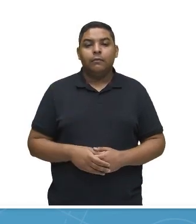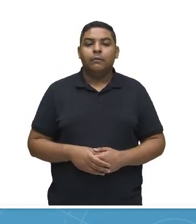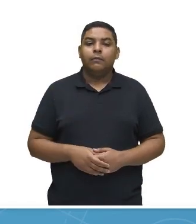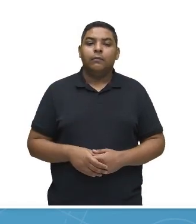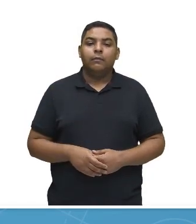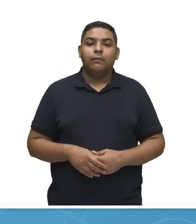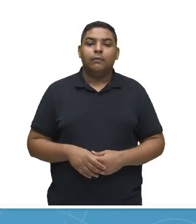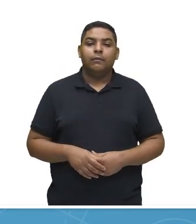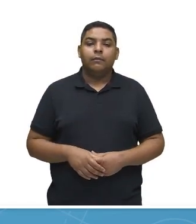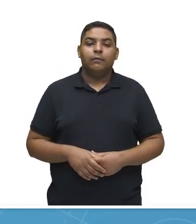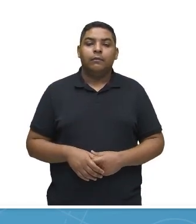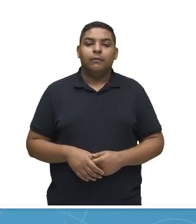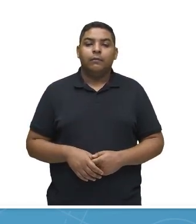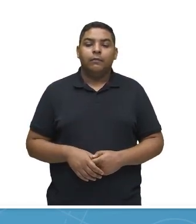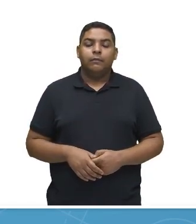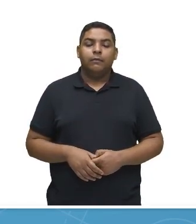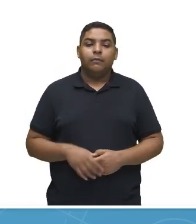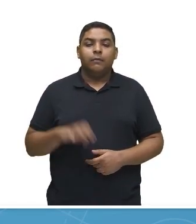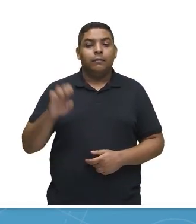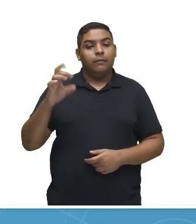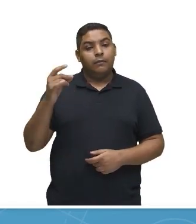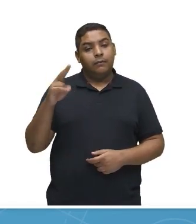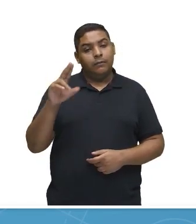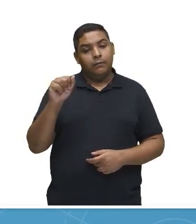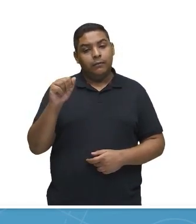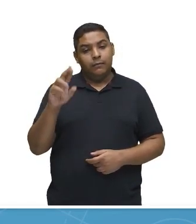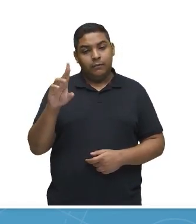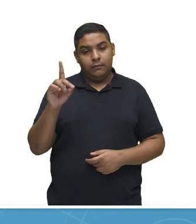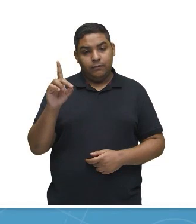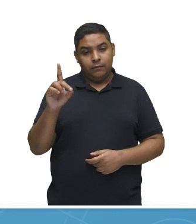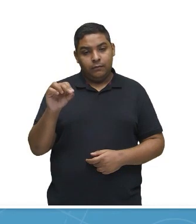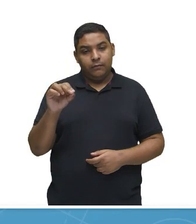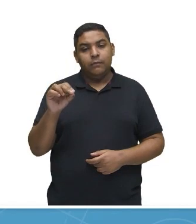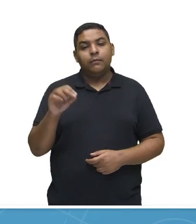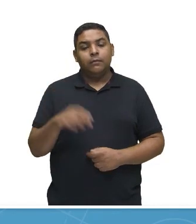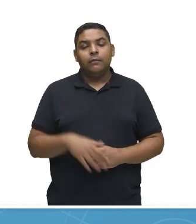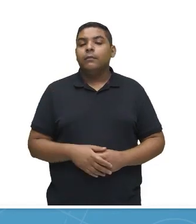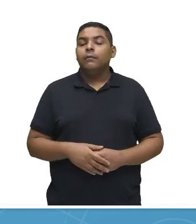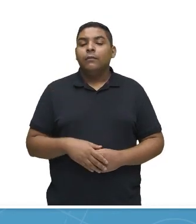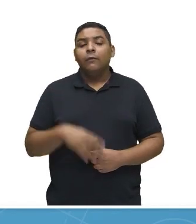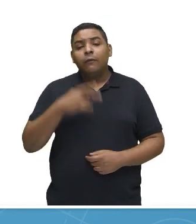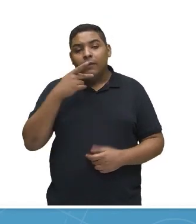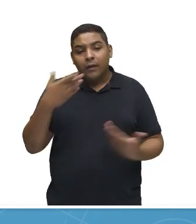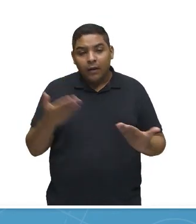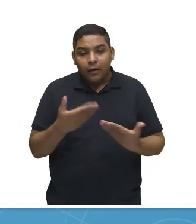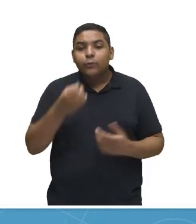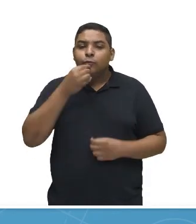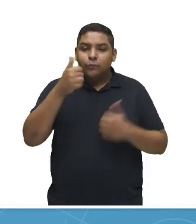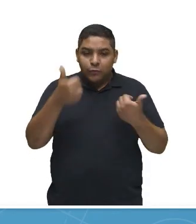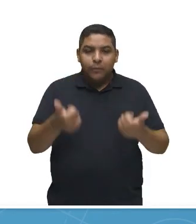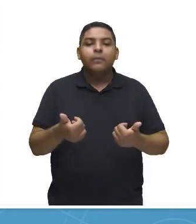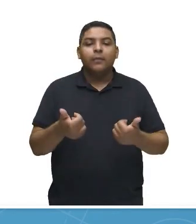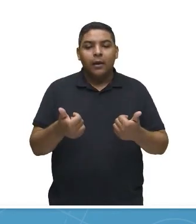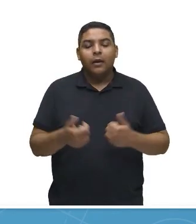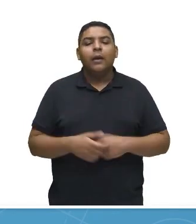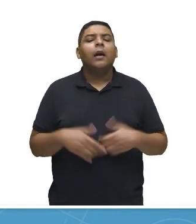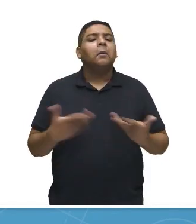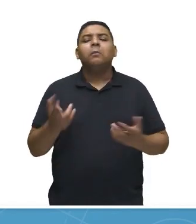Deixa eu ver aqui, o Eduardo colocou que eu pulei o nome dele. Não, tô falando agora, Eduardo, tudo bem pra você? Mas cadê a